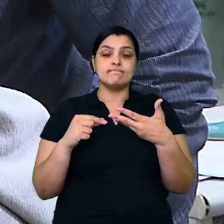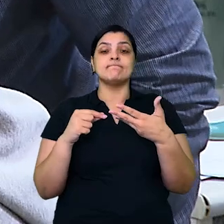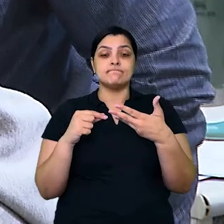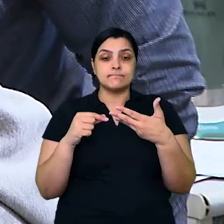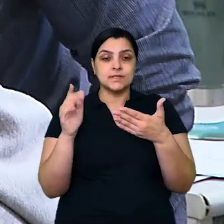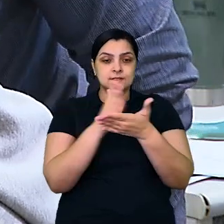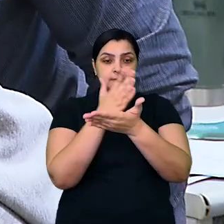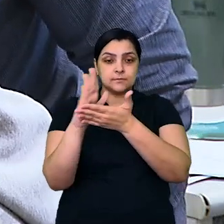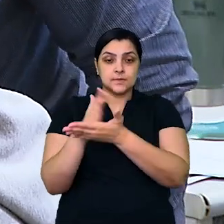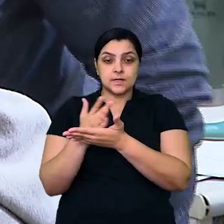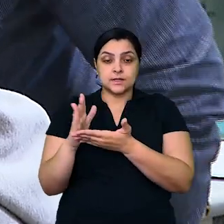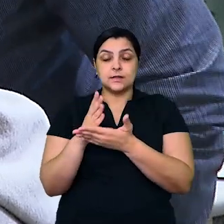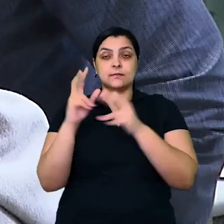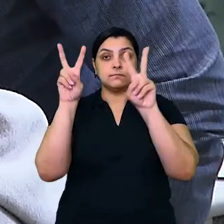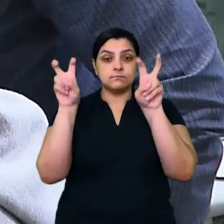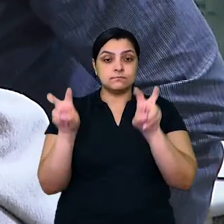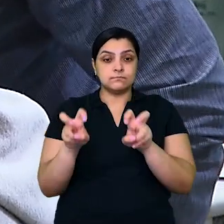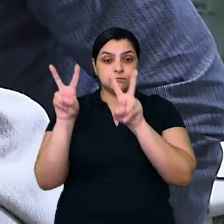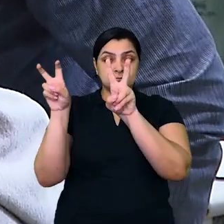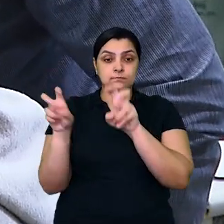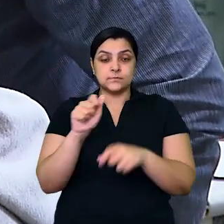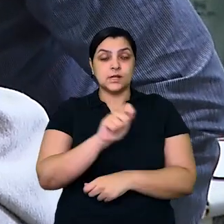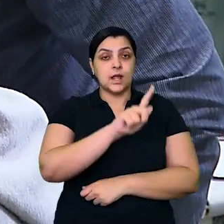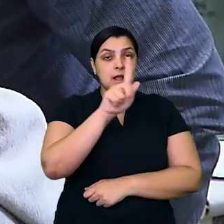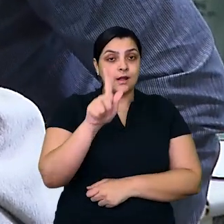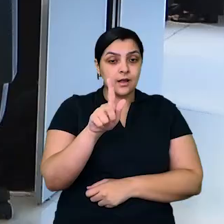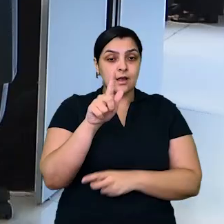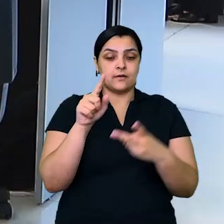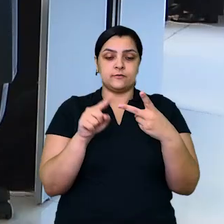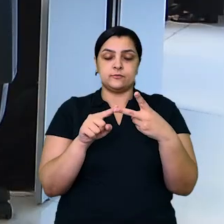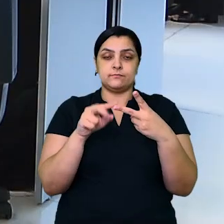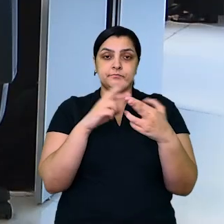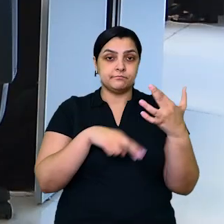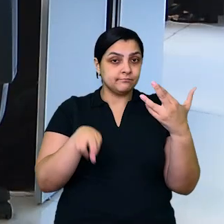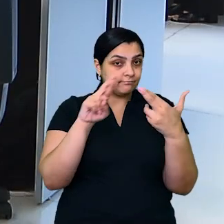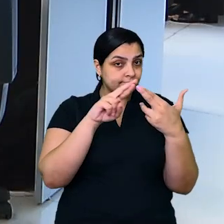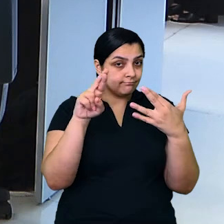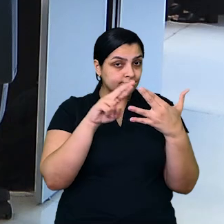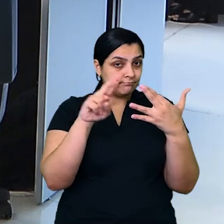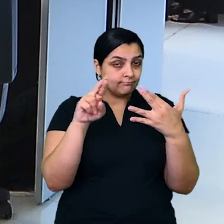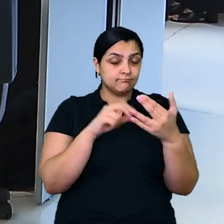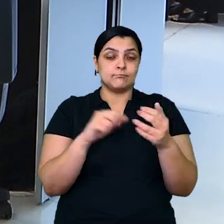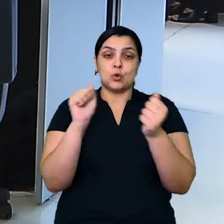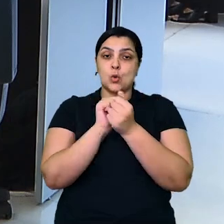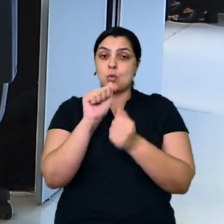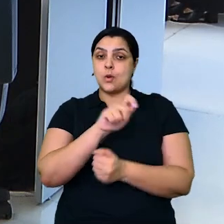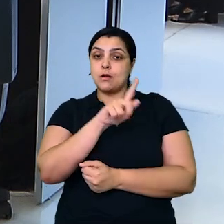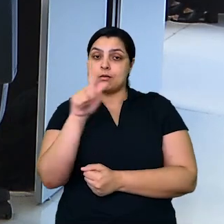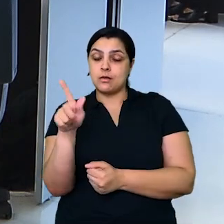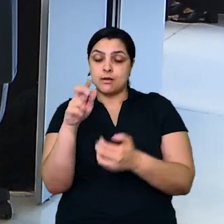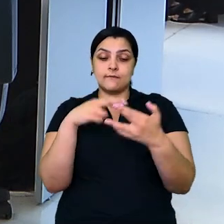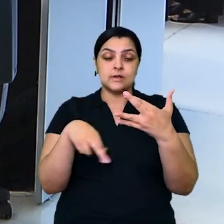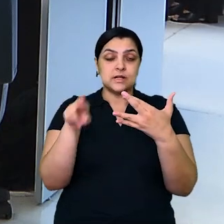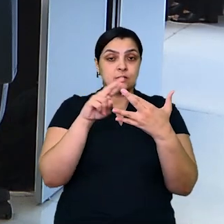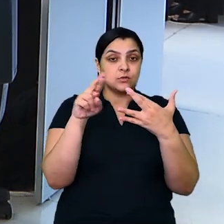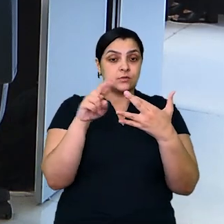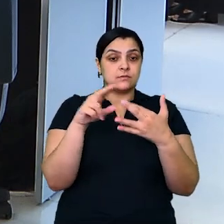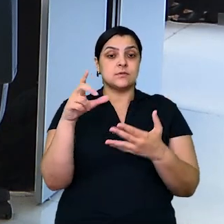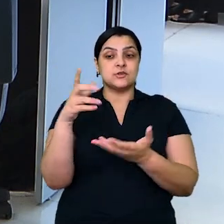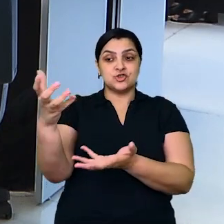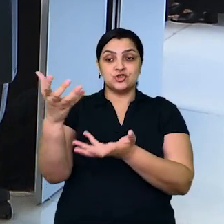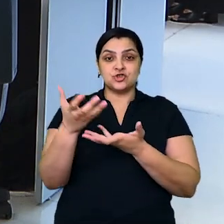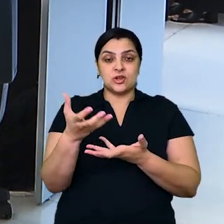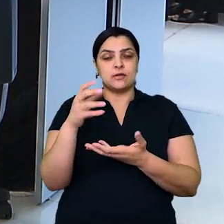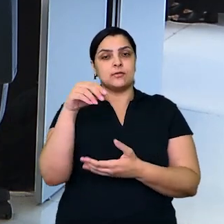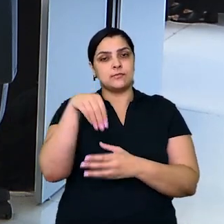fazer a triagem dos casos relacionados aos agravos de instrumento, recursos de revista com agravo e recursos de revista que